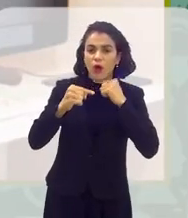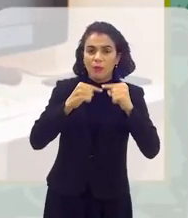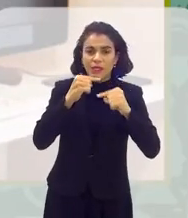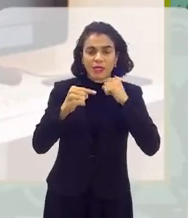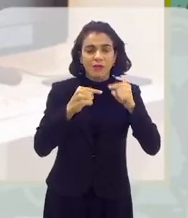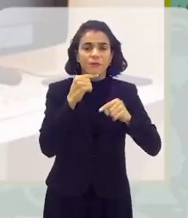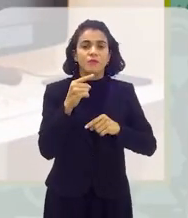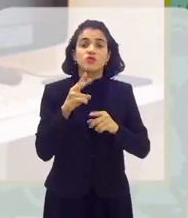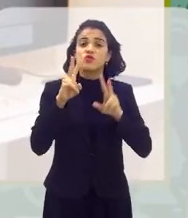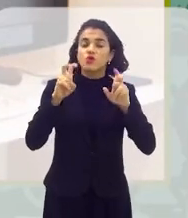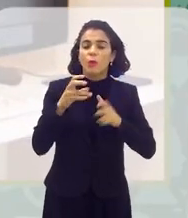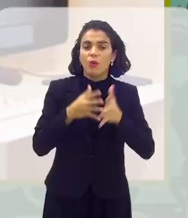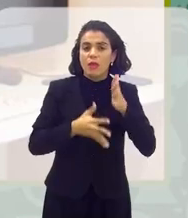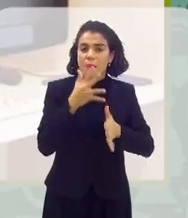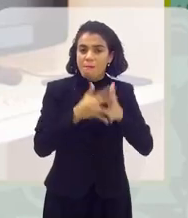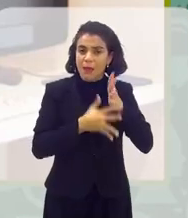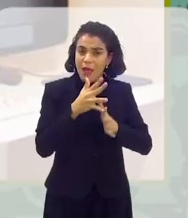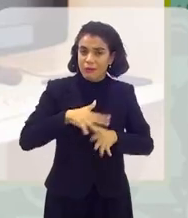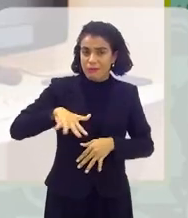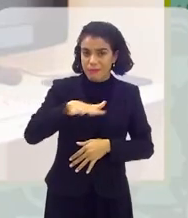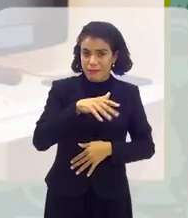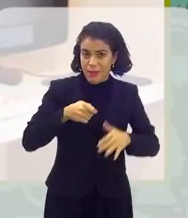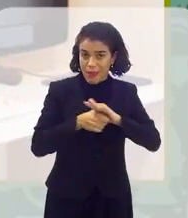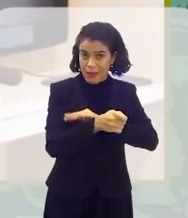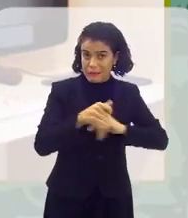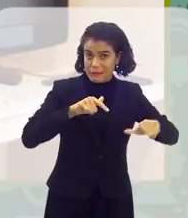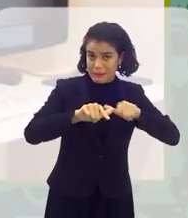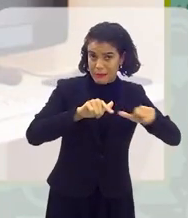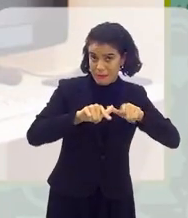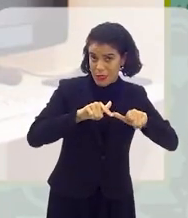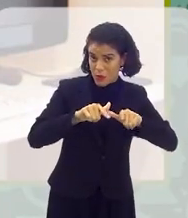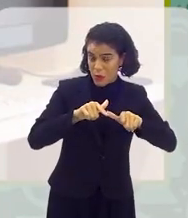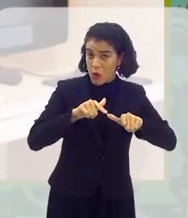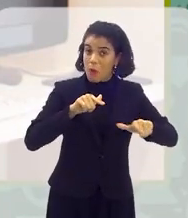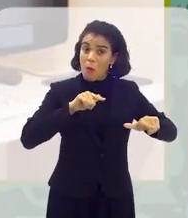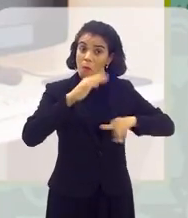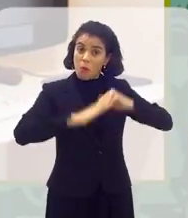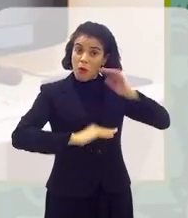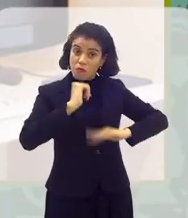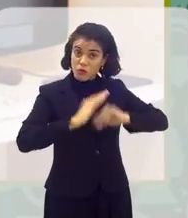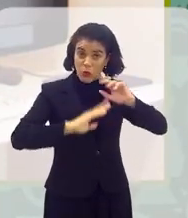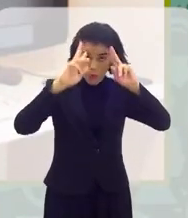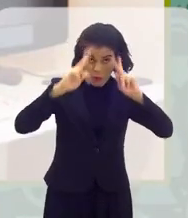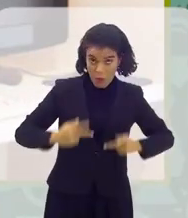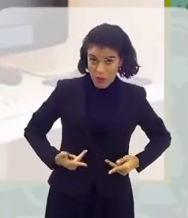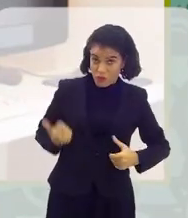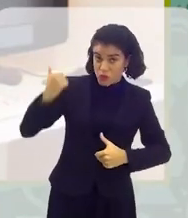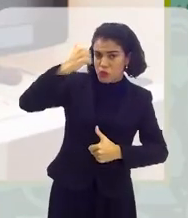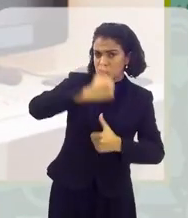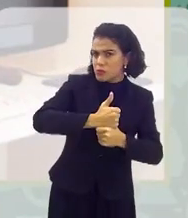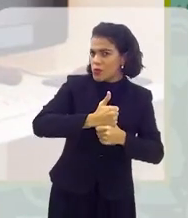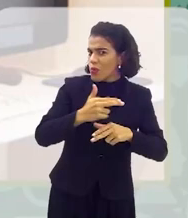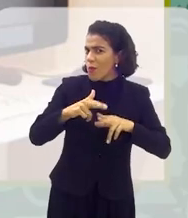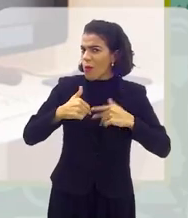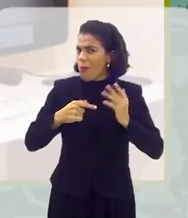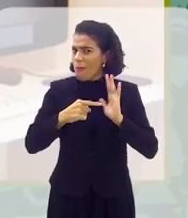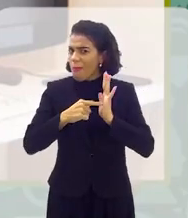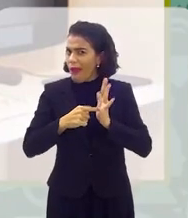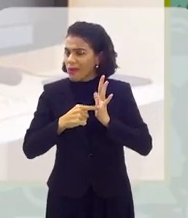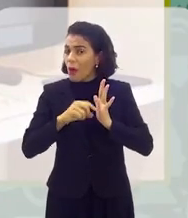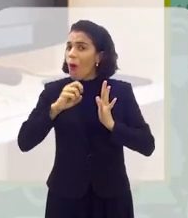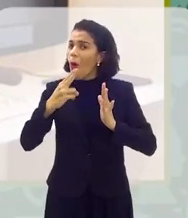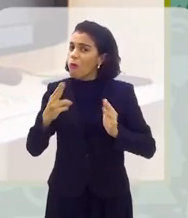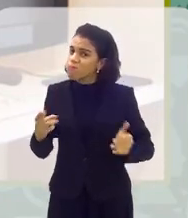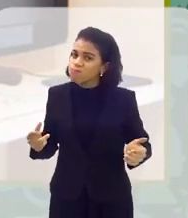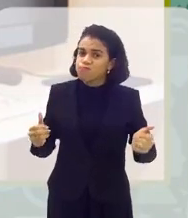sobre o impacto dela no mercado de trabalho trabalhadores humanos serão substituídos pelas máquinas ou podemos contar